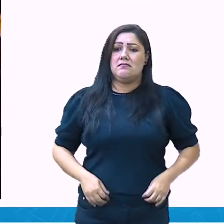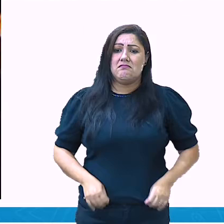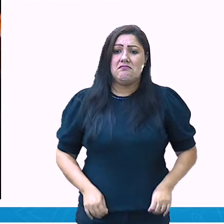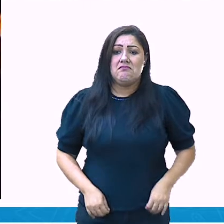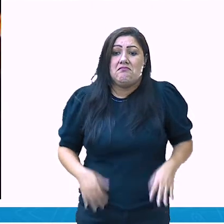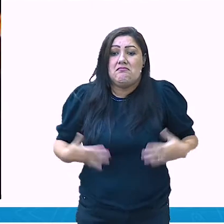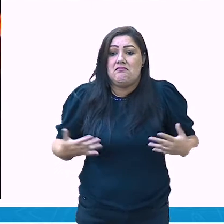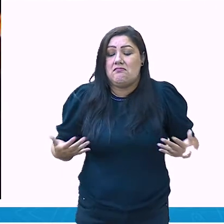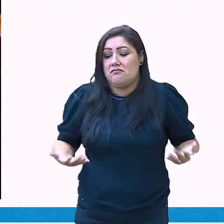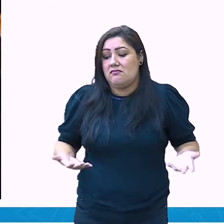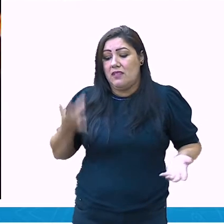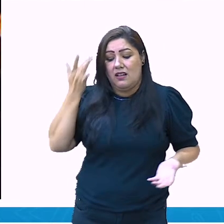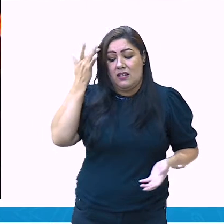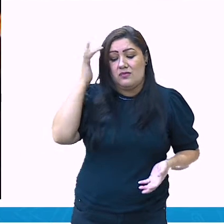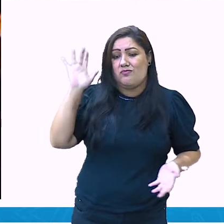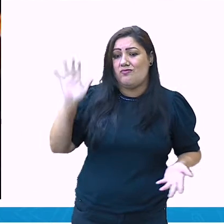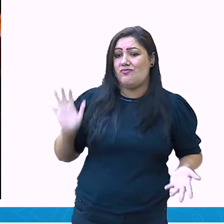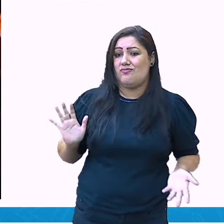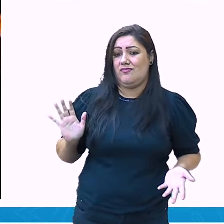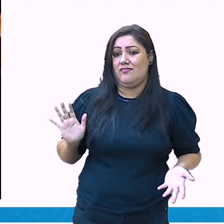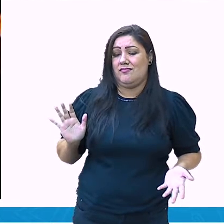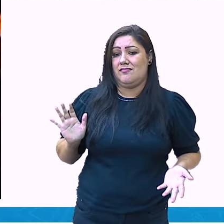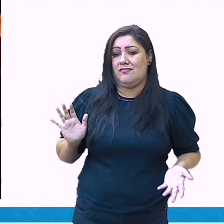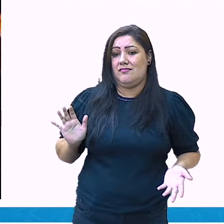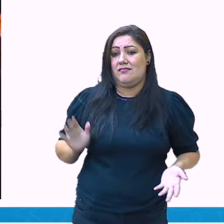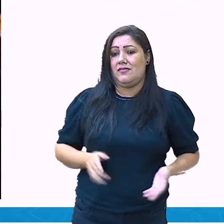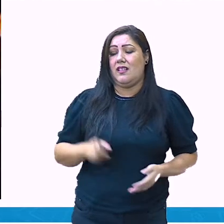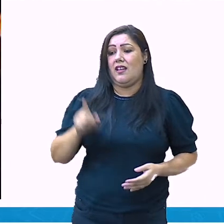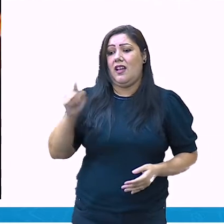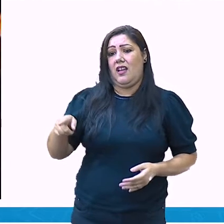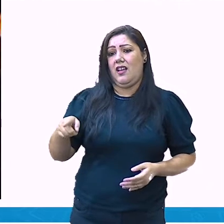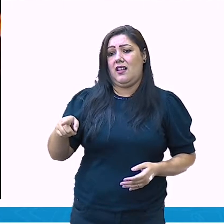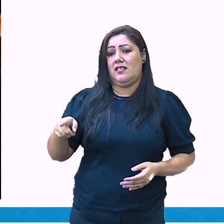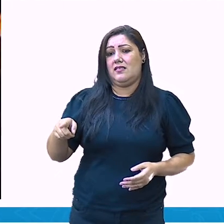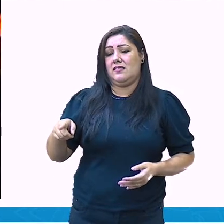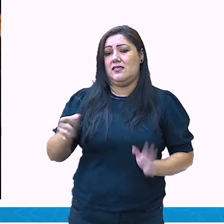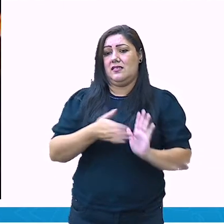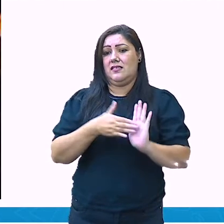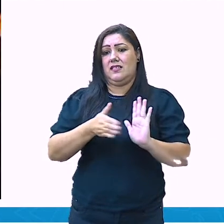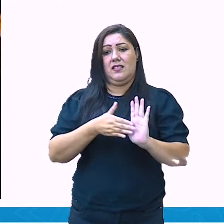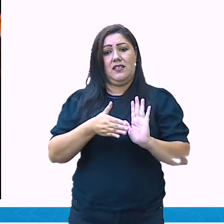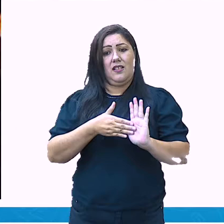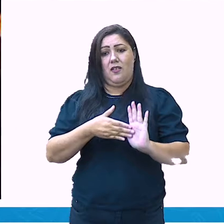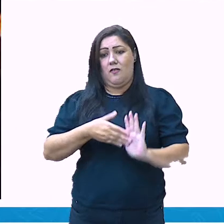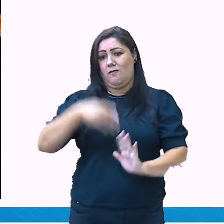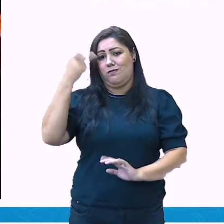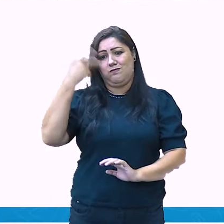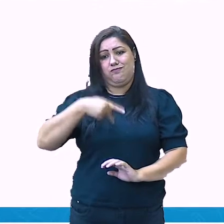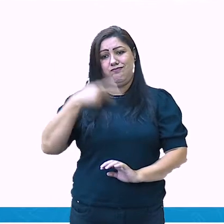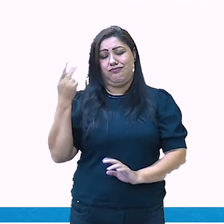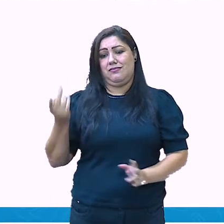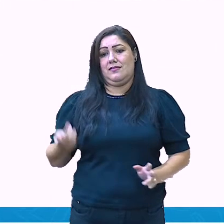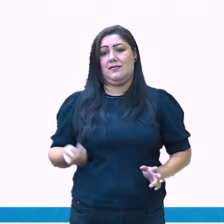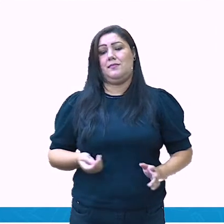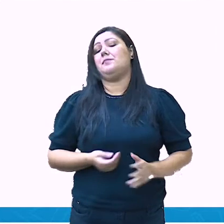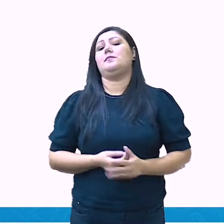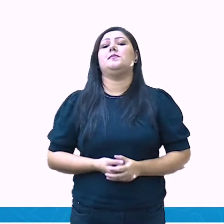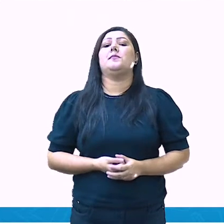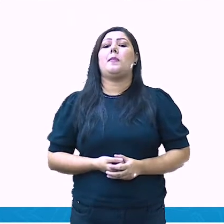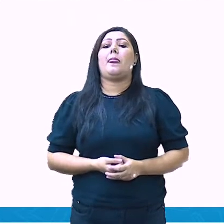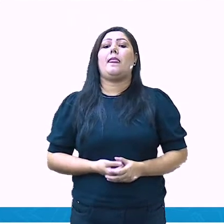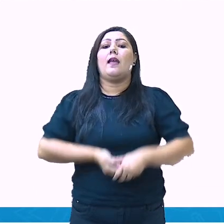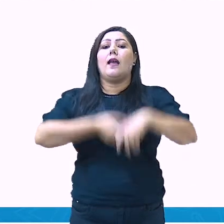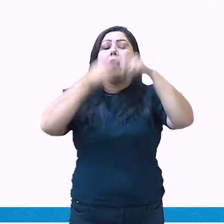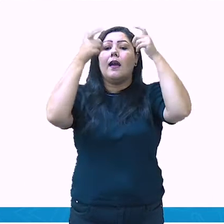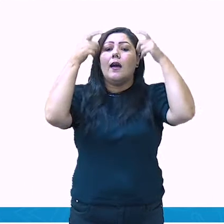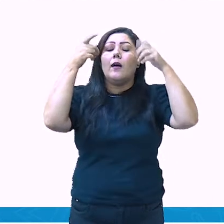se debatem somente defendendo os seus interesses. O Império Russo foi